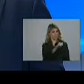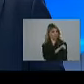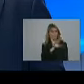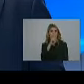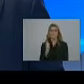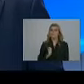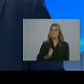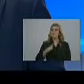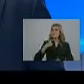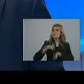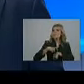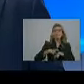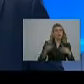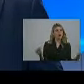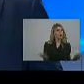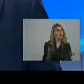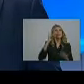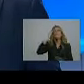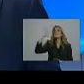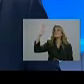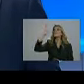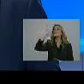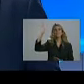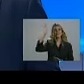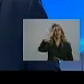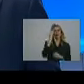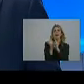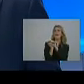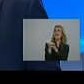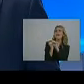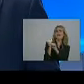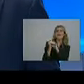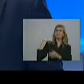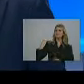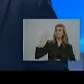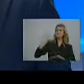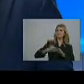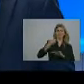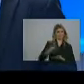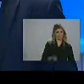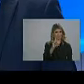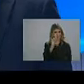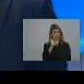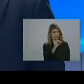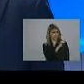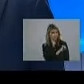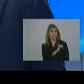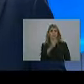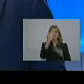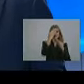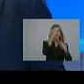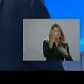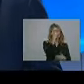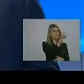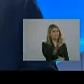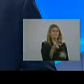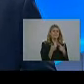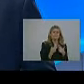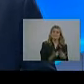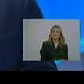viver um momento talvez sonhado por muitos anos no Rio de Janeiro. Agradecer ao carioca pela